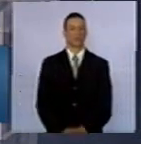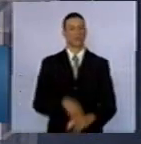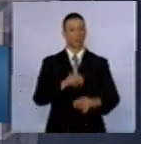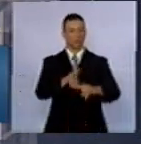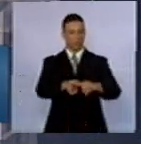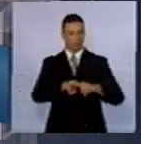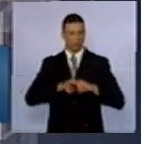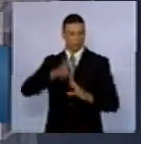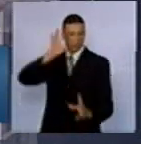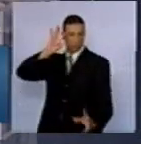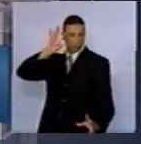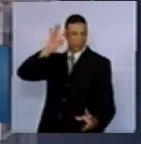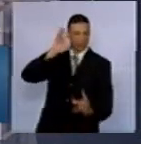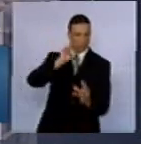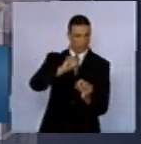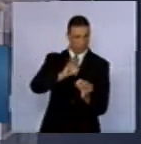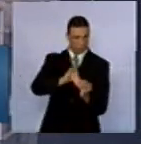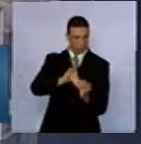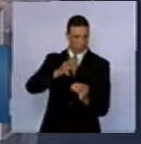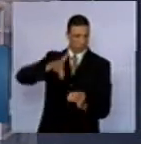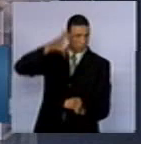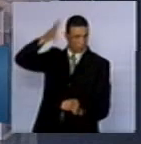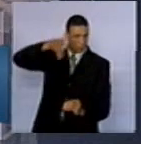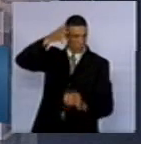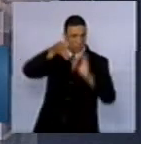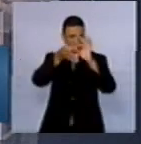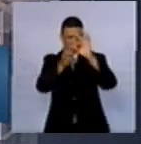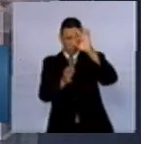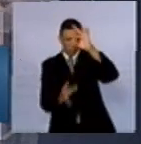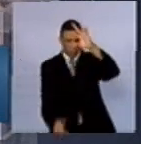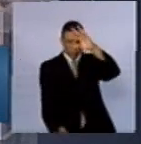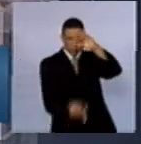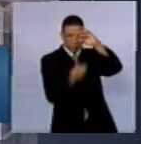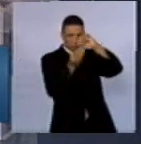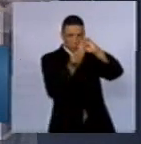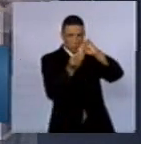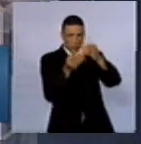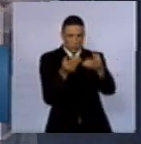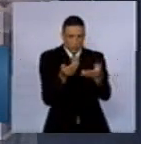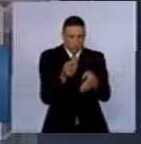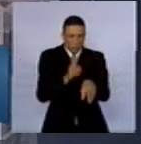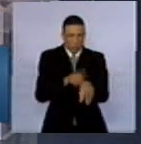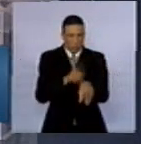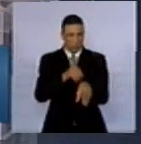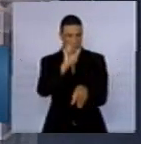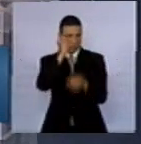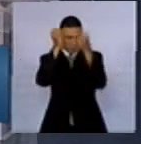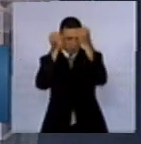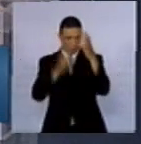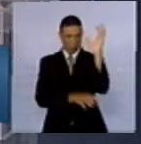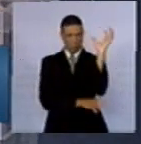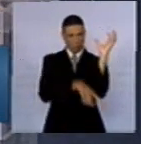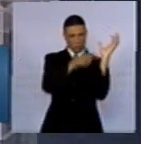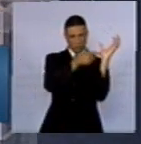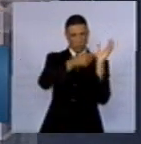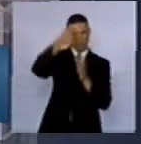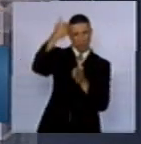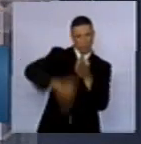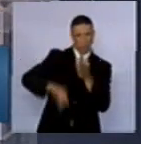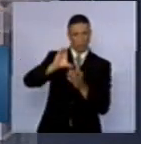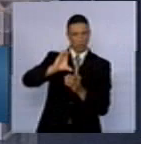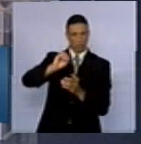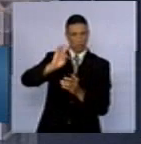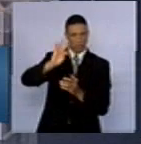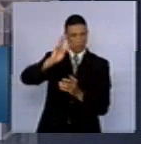Portanto, por fim, diante da breve exposição que aqui pude fazer, a Sky entende que a política de cotas é uma obrigação